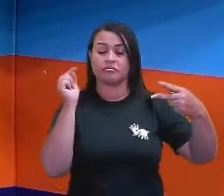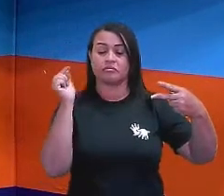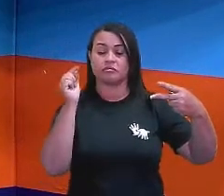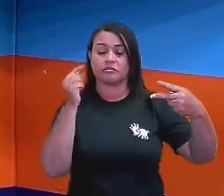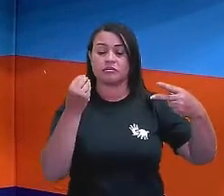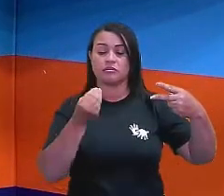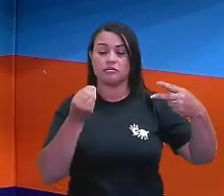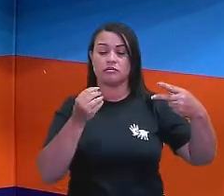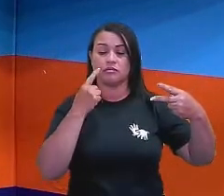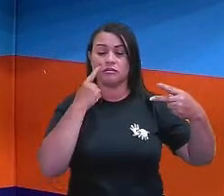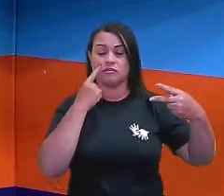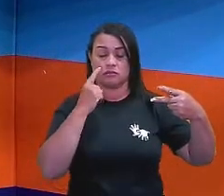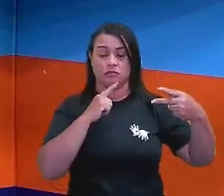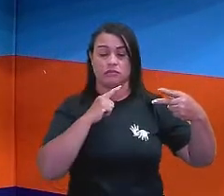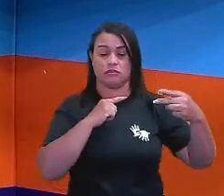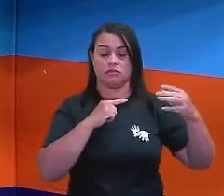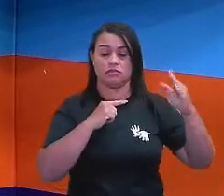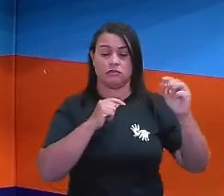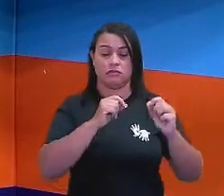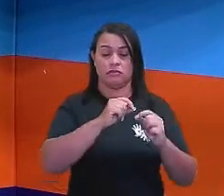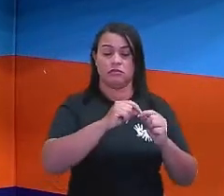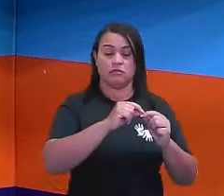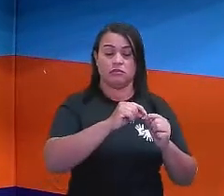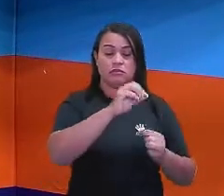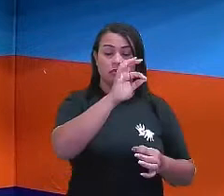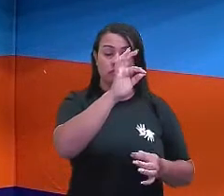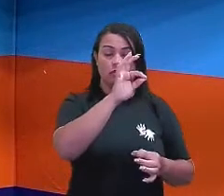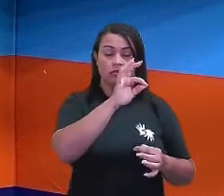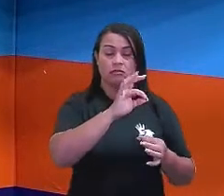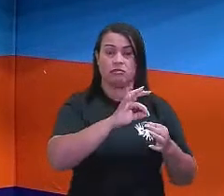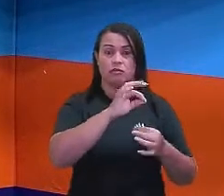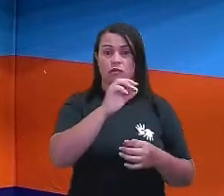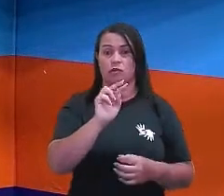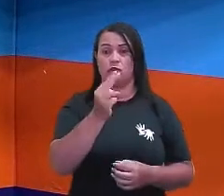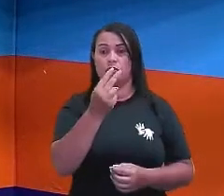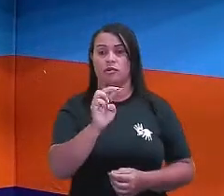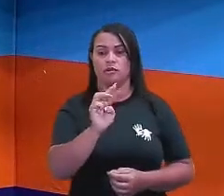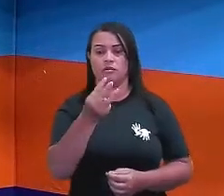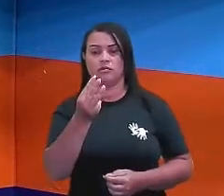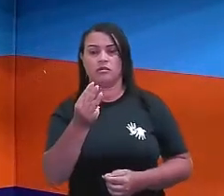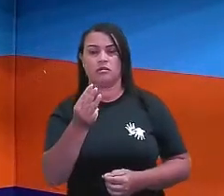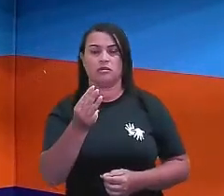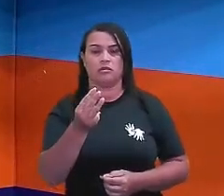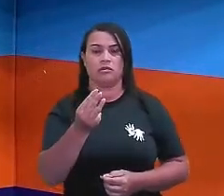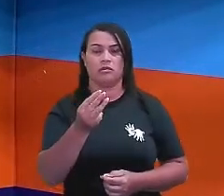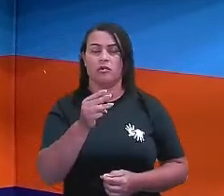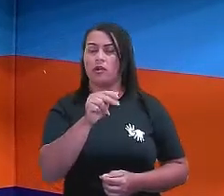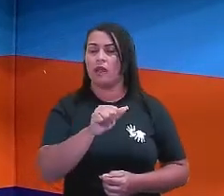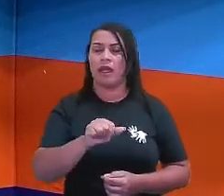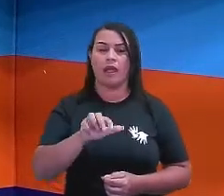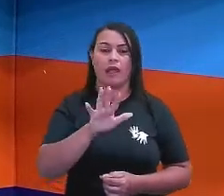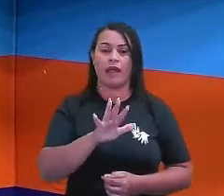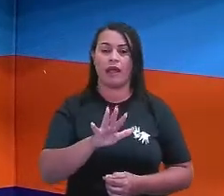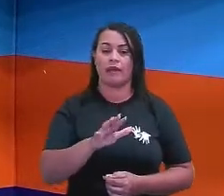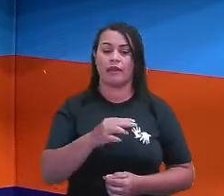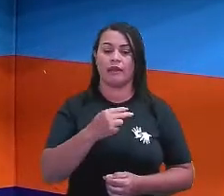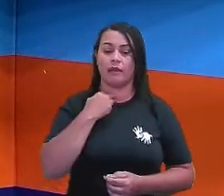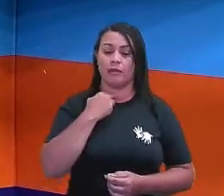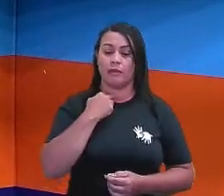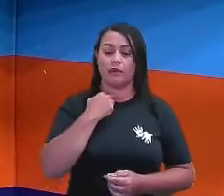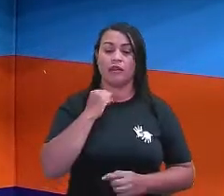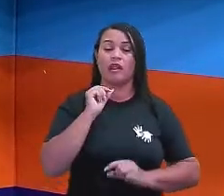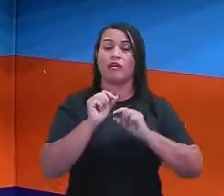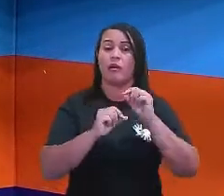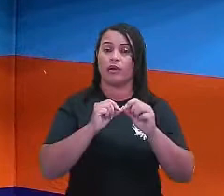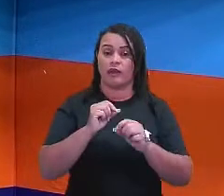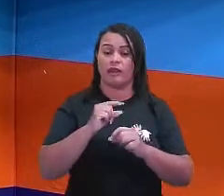eu aumento o lado do quadrado, duplico, triplico, a área não vai ocorrer isso, tá? A área ela